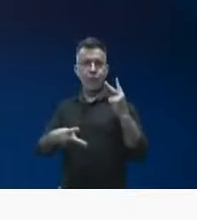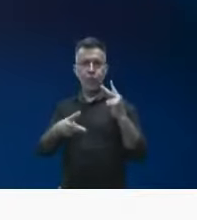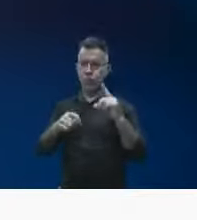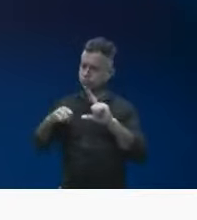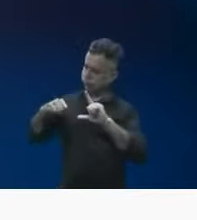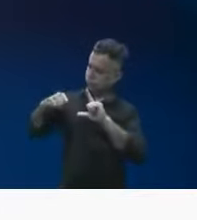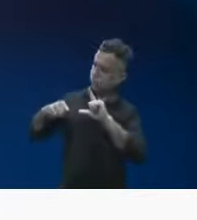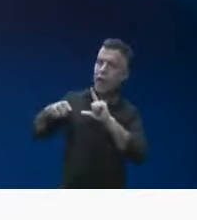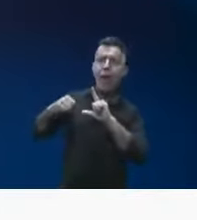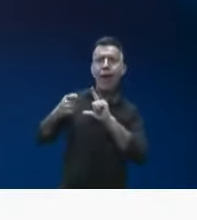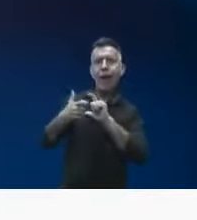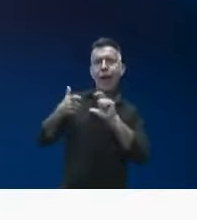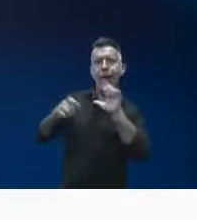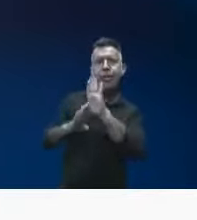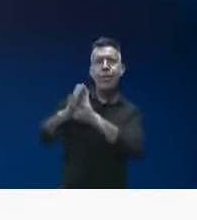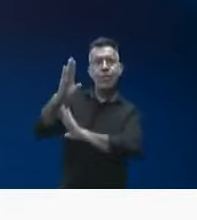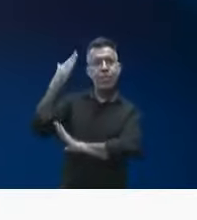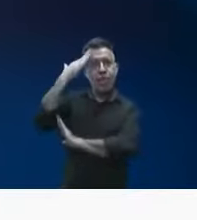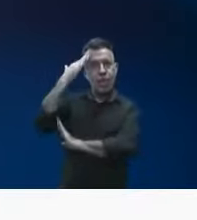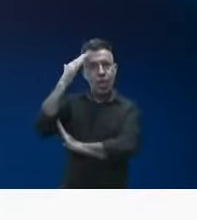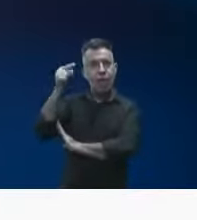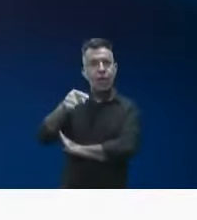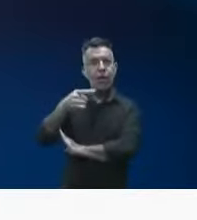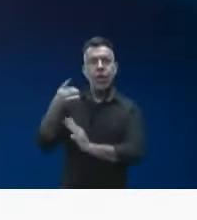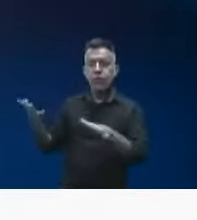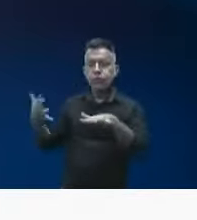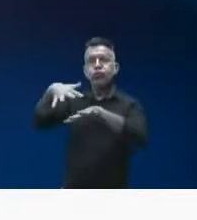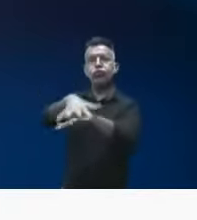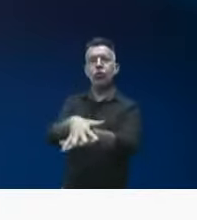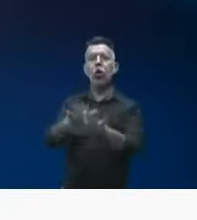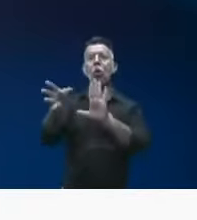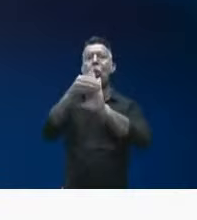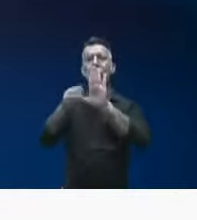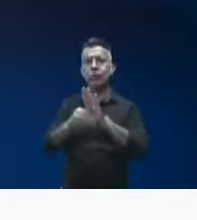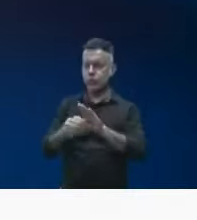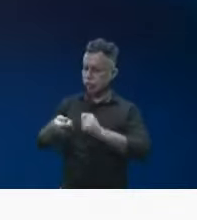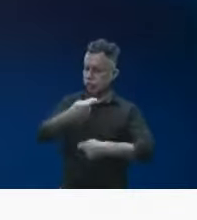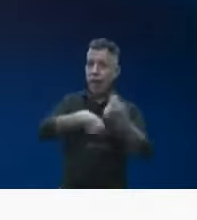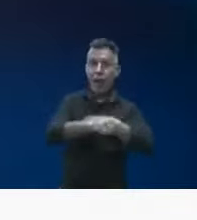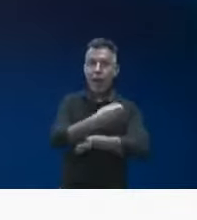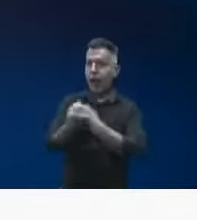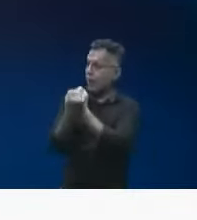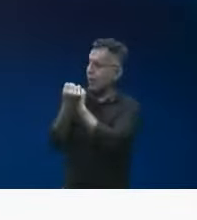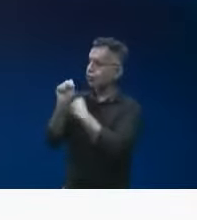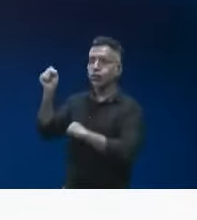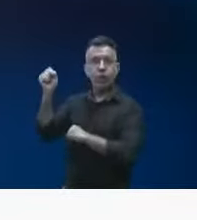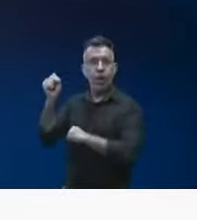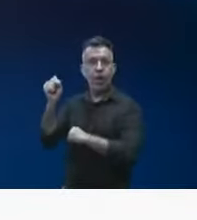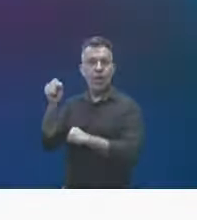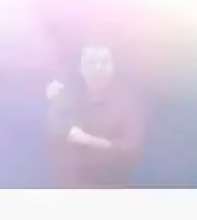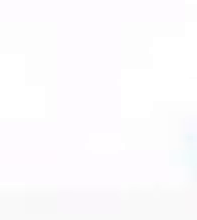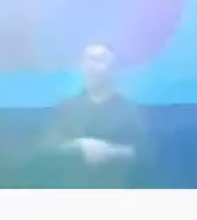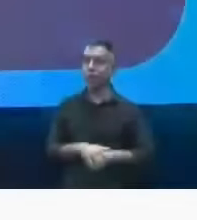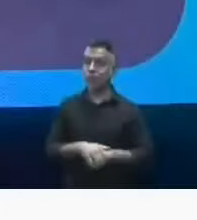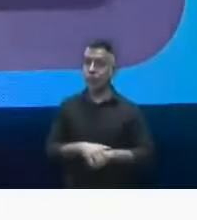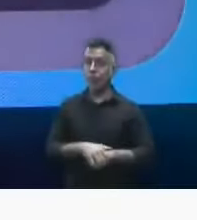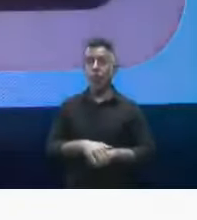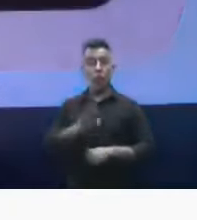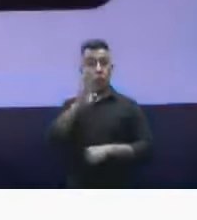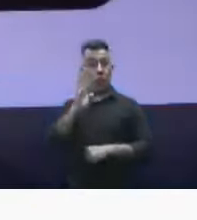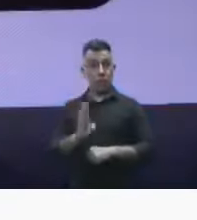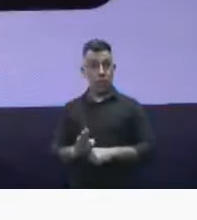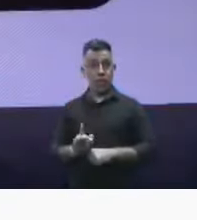alavancas de crescimento e entendemos que estamos inseridos em um contexto de mercado que é gigante e pouco explorado. No